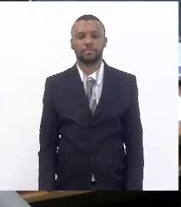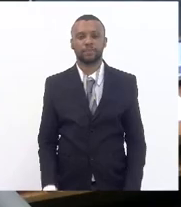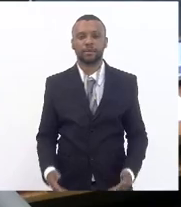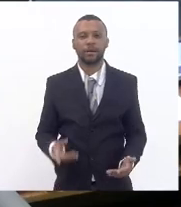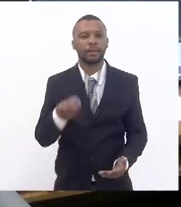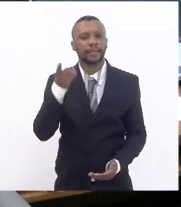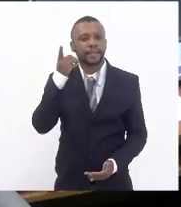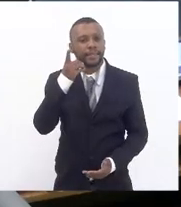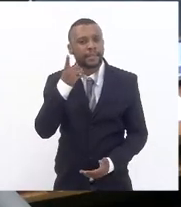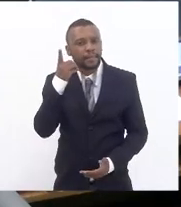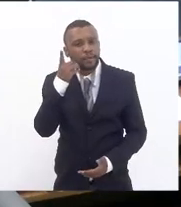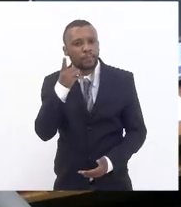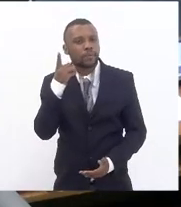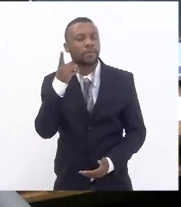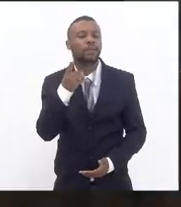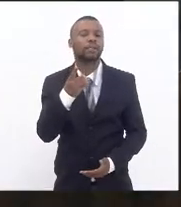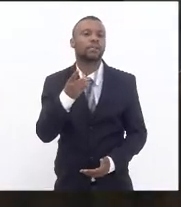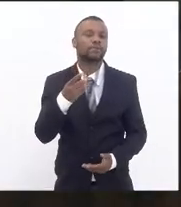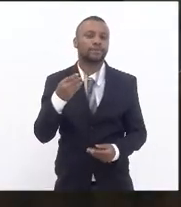Deputado